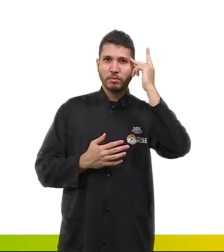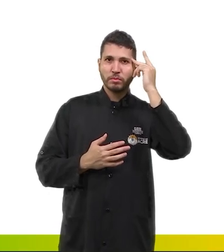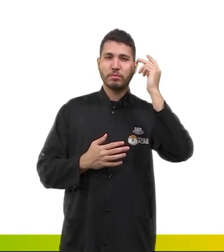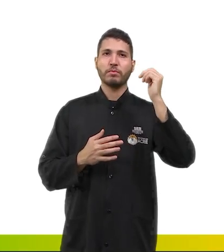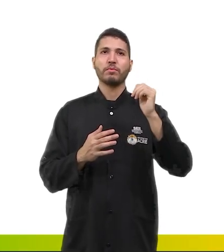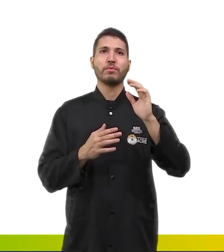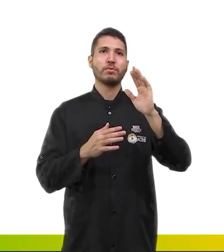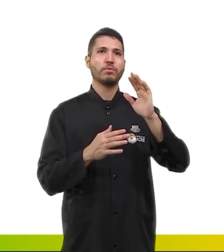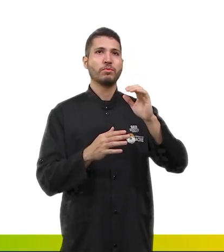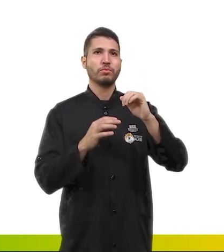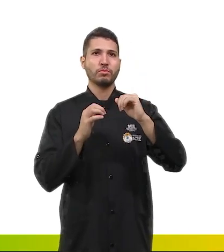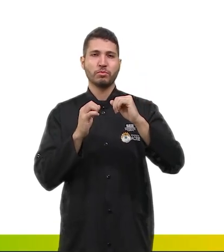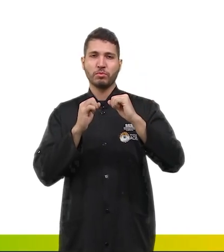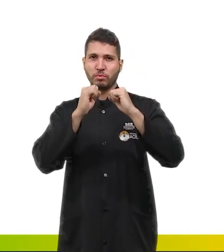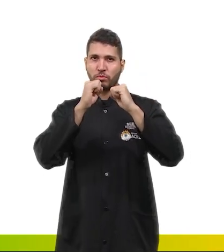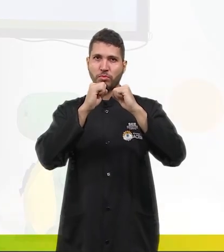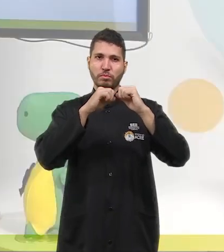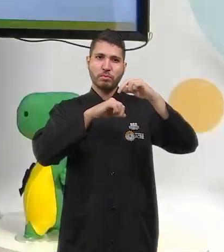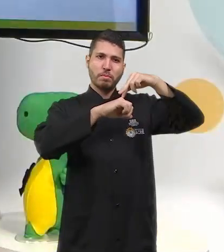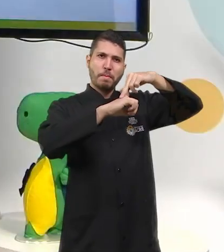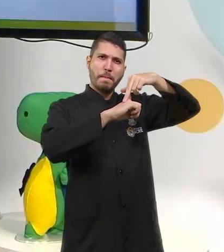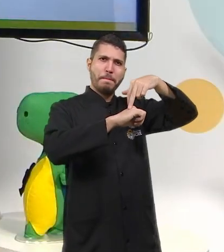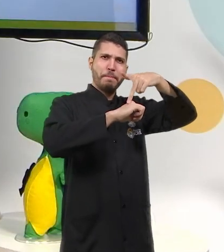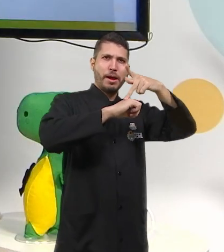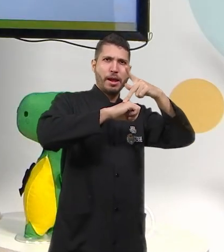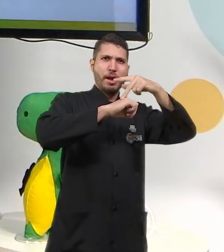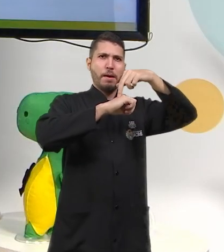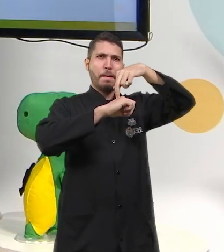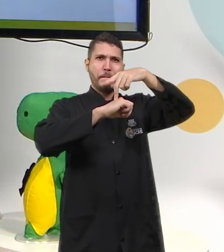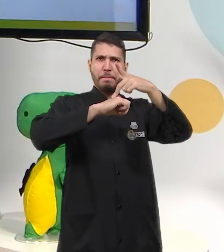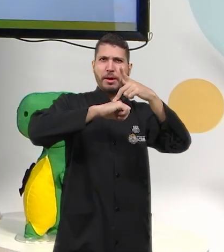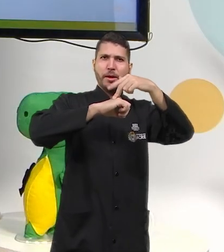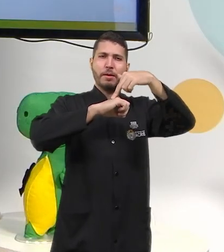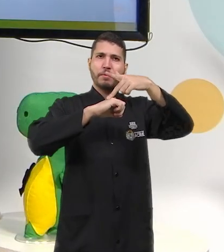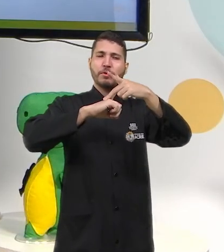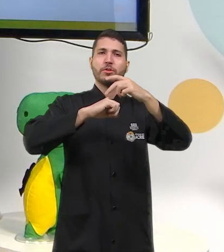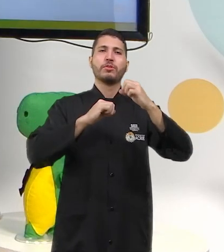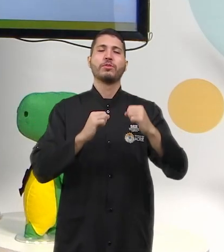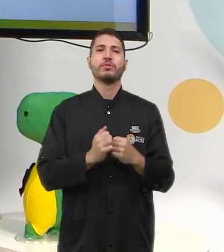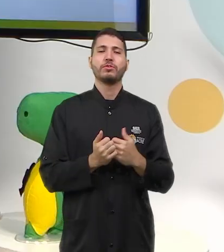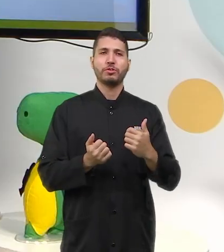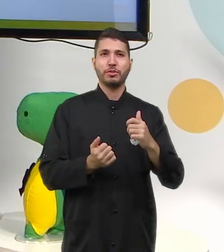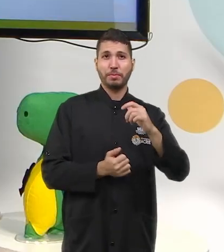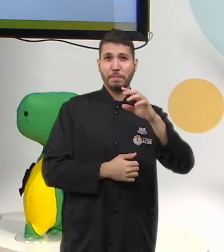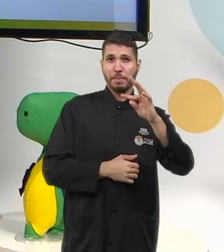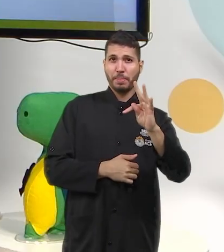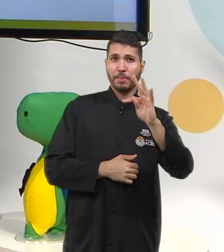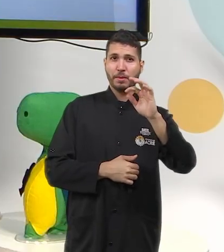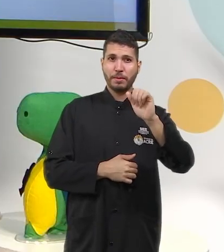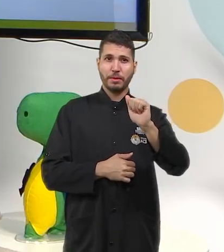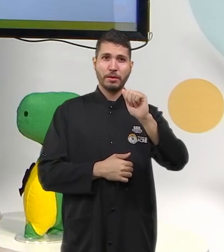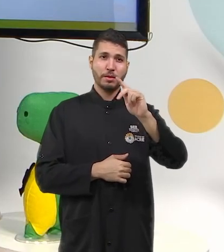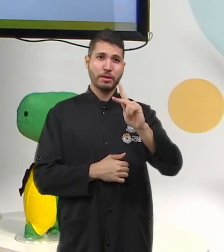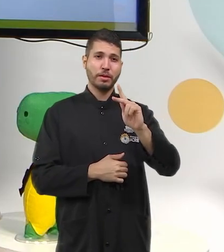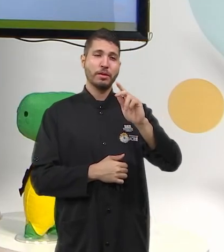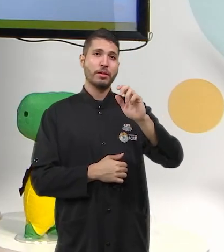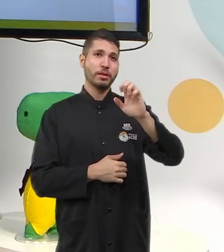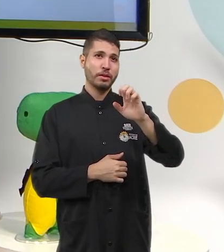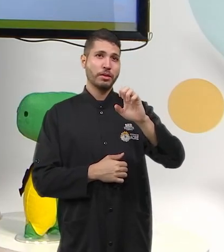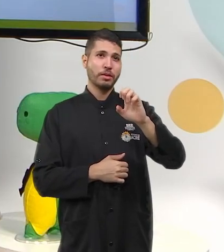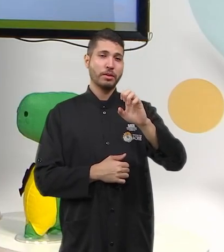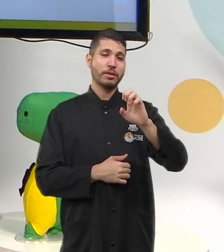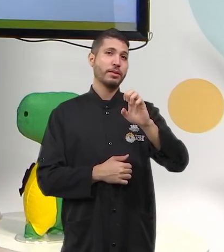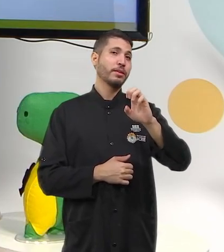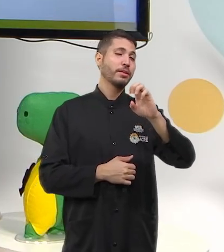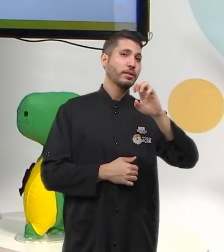de taekwondo. É um trabalho de flexibilidade e movimento. Então, é você permitir um